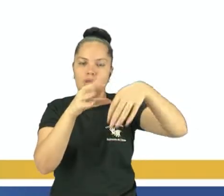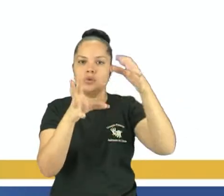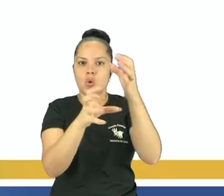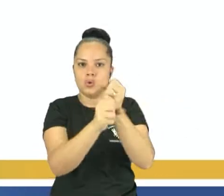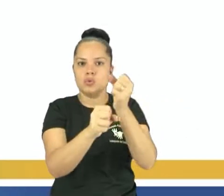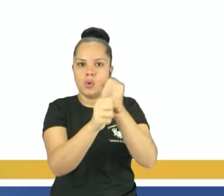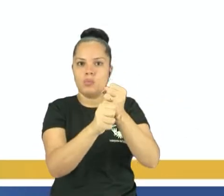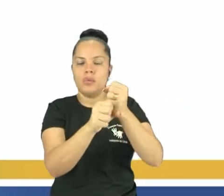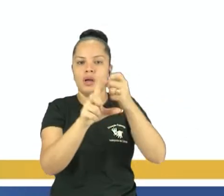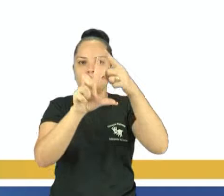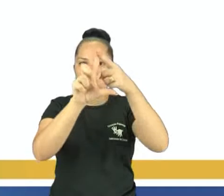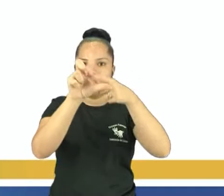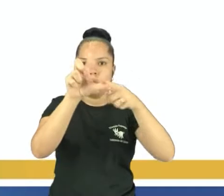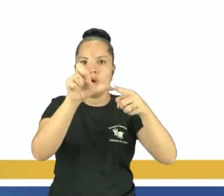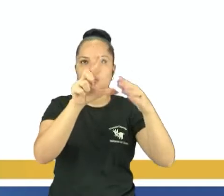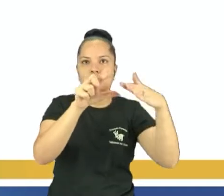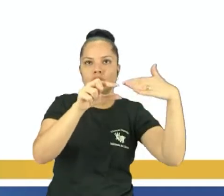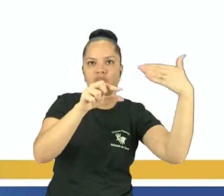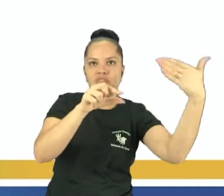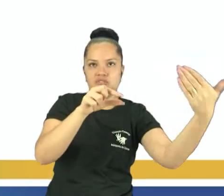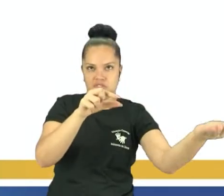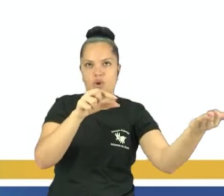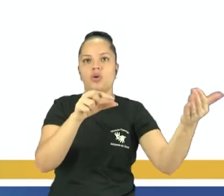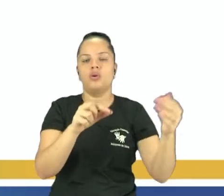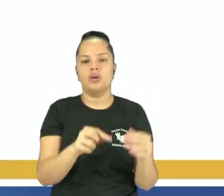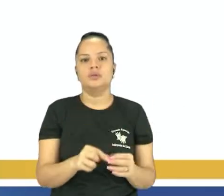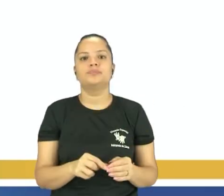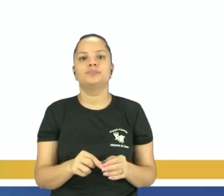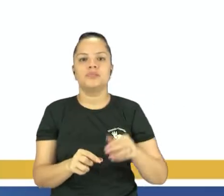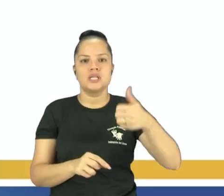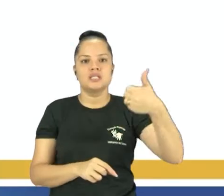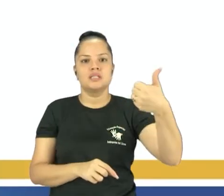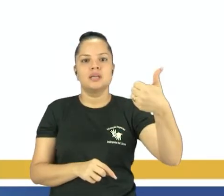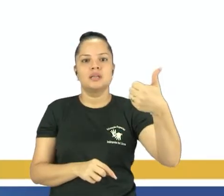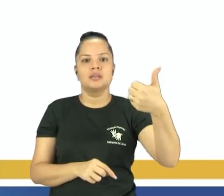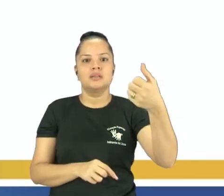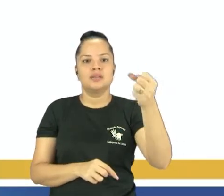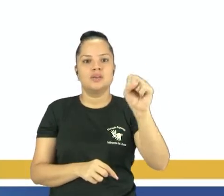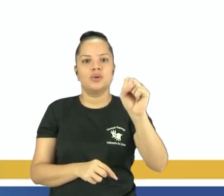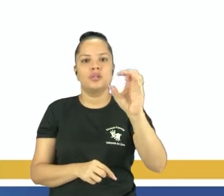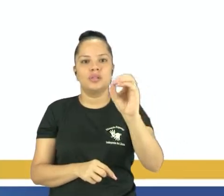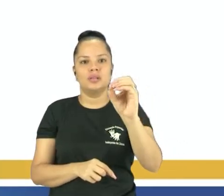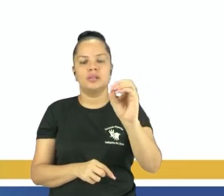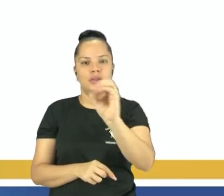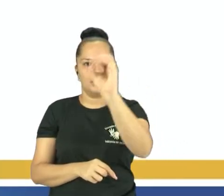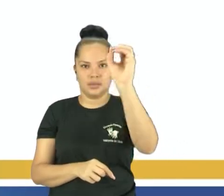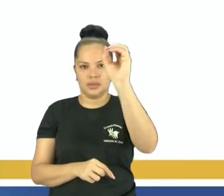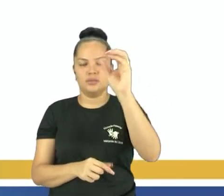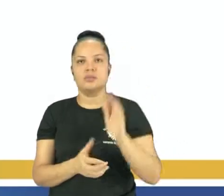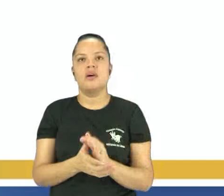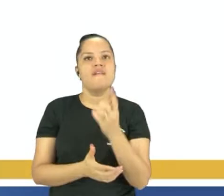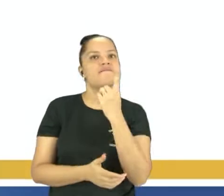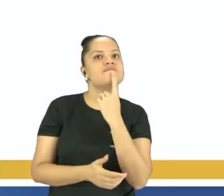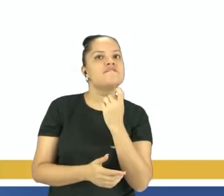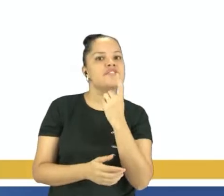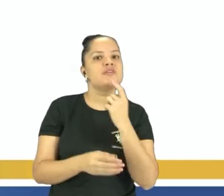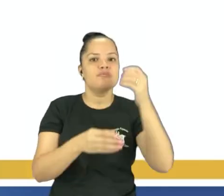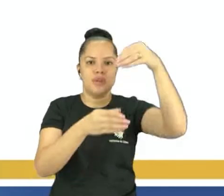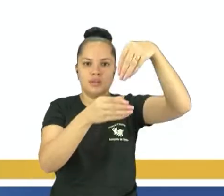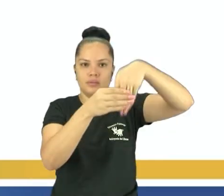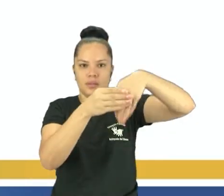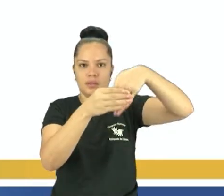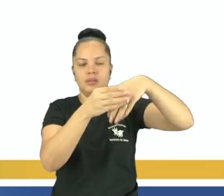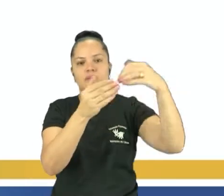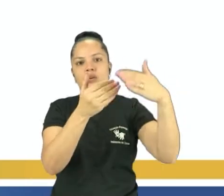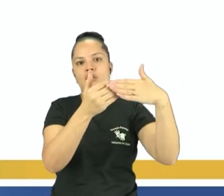aí, vai ser igual a 180 graus, né? Estão vendo o interno em vermelho e o externo em azul aí na nossa